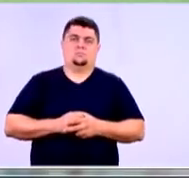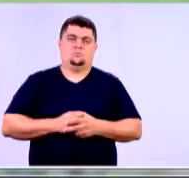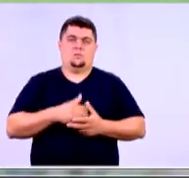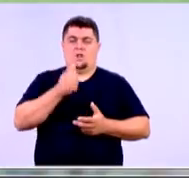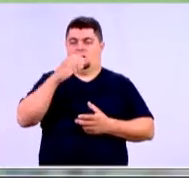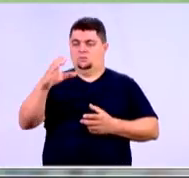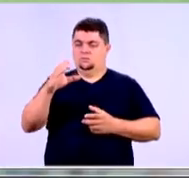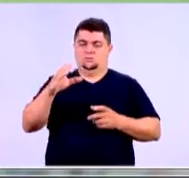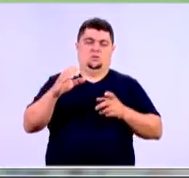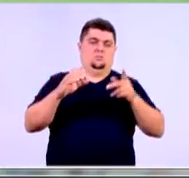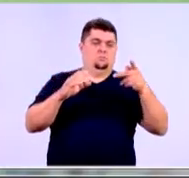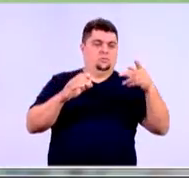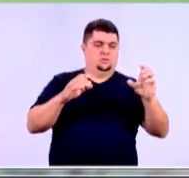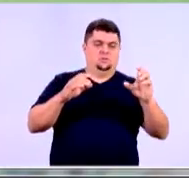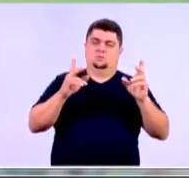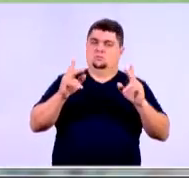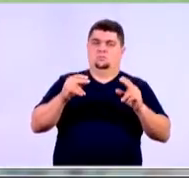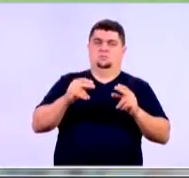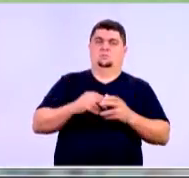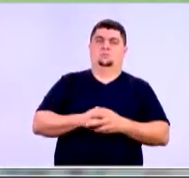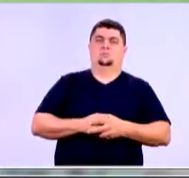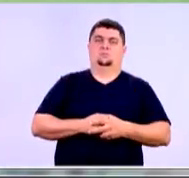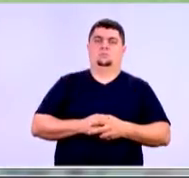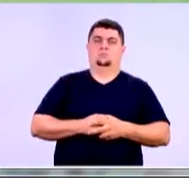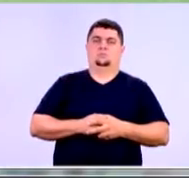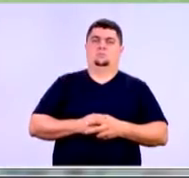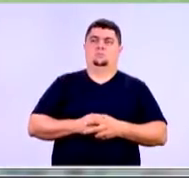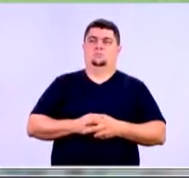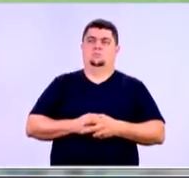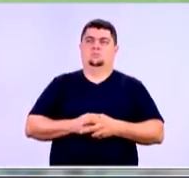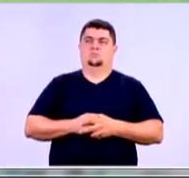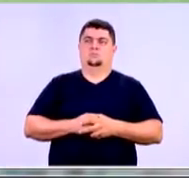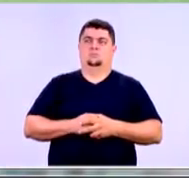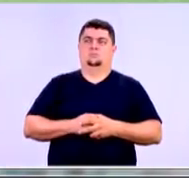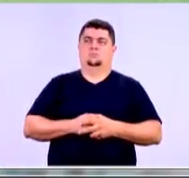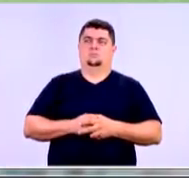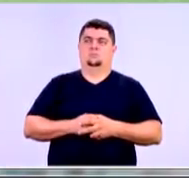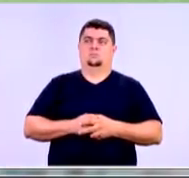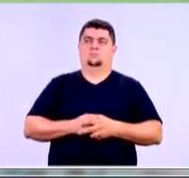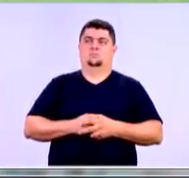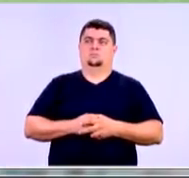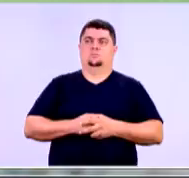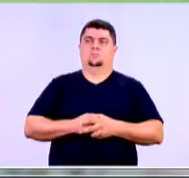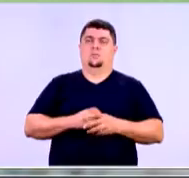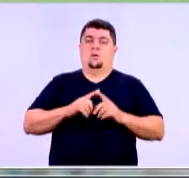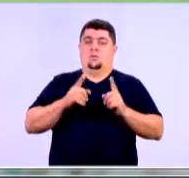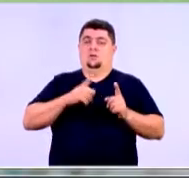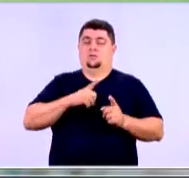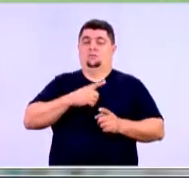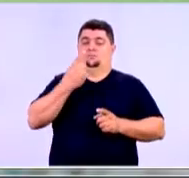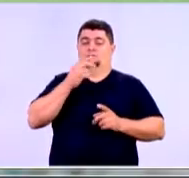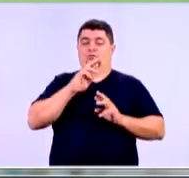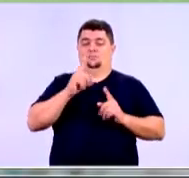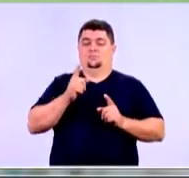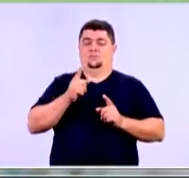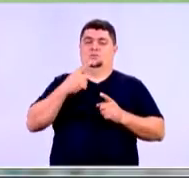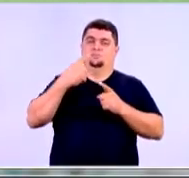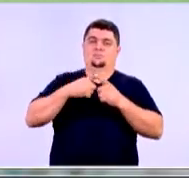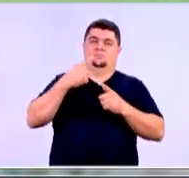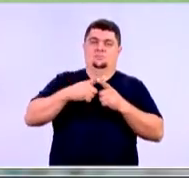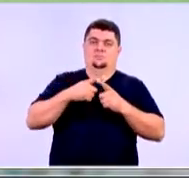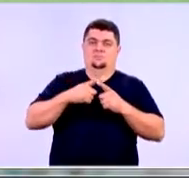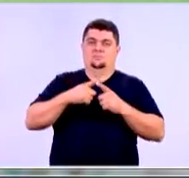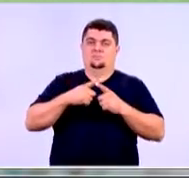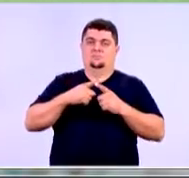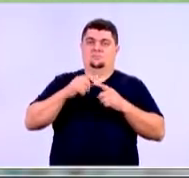passivo circulante. Ativo e passivo, ativo e passivo. Só que aqui vai entrar uma diferenciação, porque a gente vai